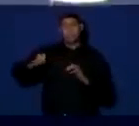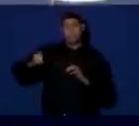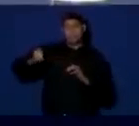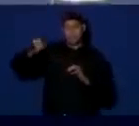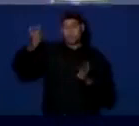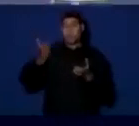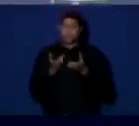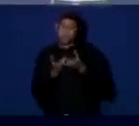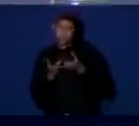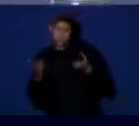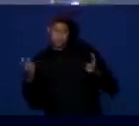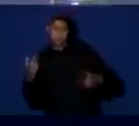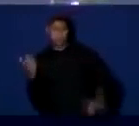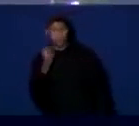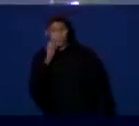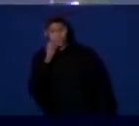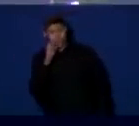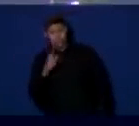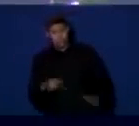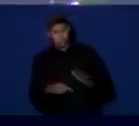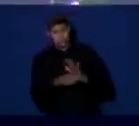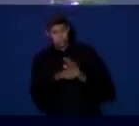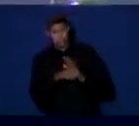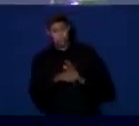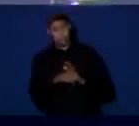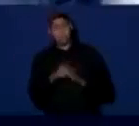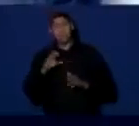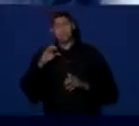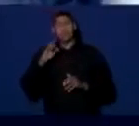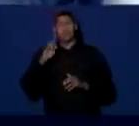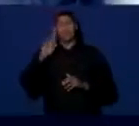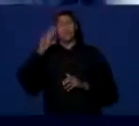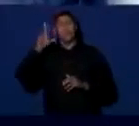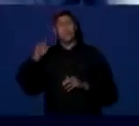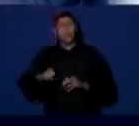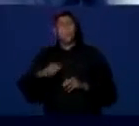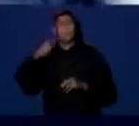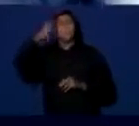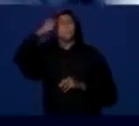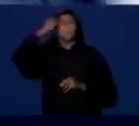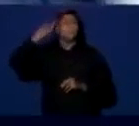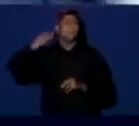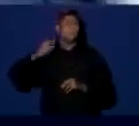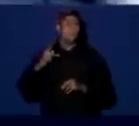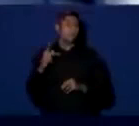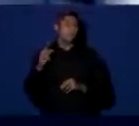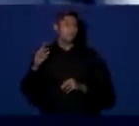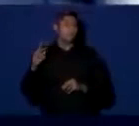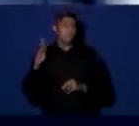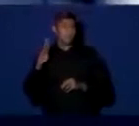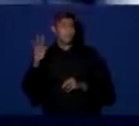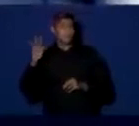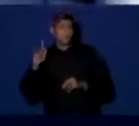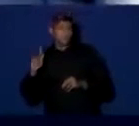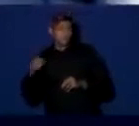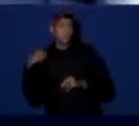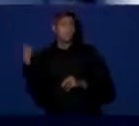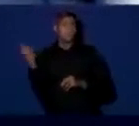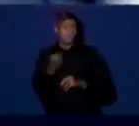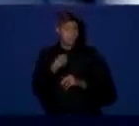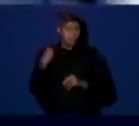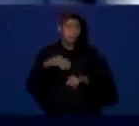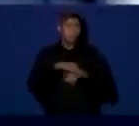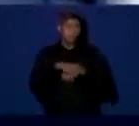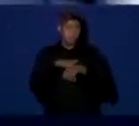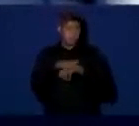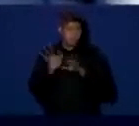muito maiores do que a gente está vendo nas curvas? Que parece, na nossa leitura, pelo menos no BTG, e nós conversamos sobre isso,